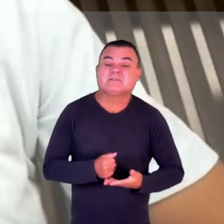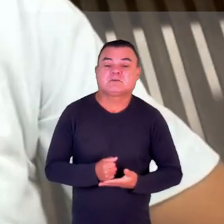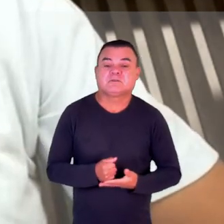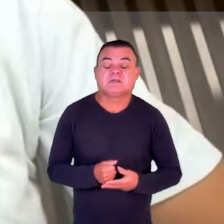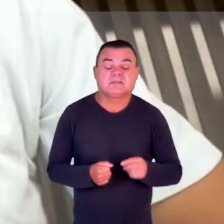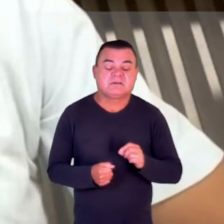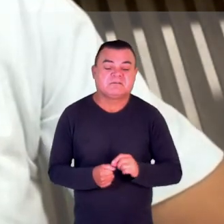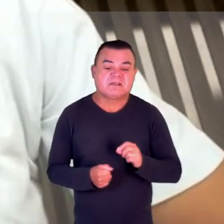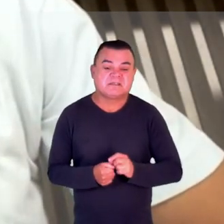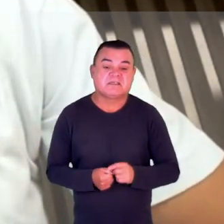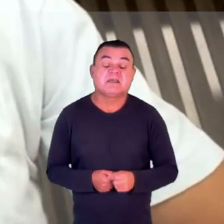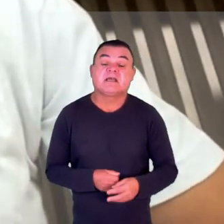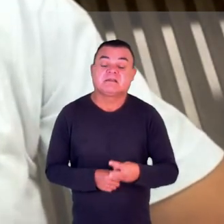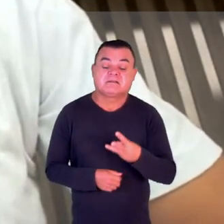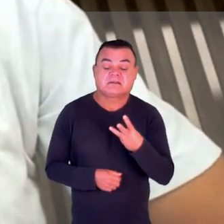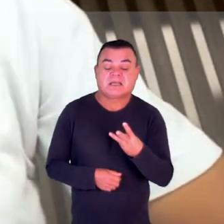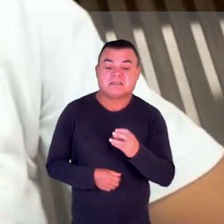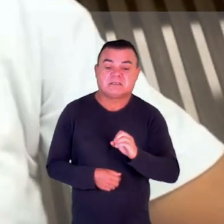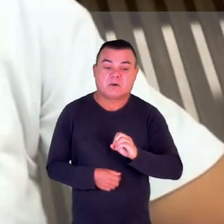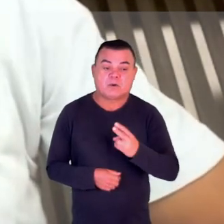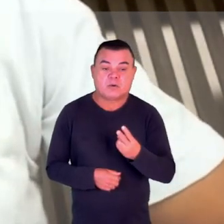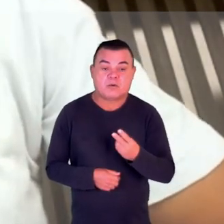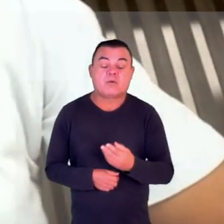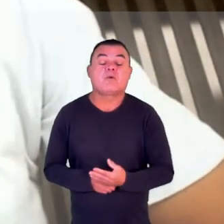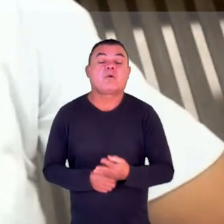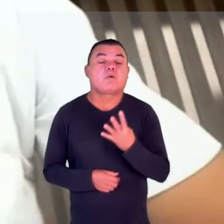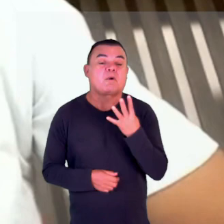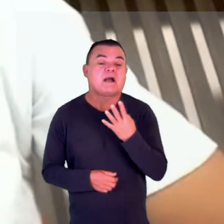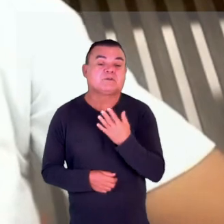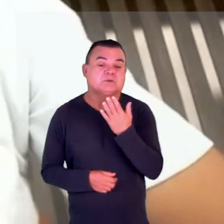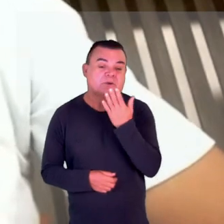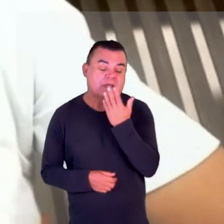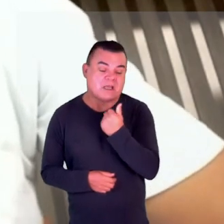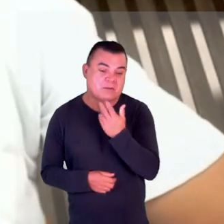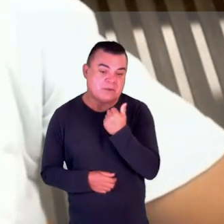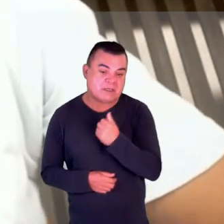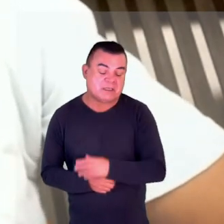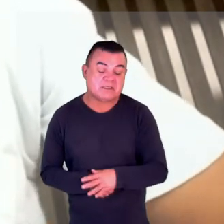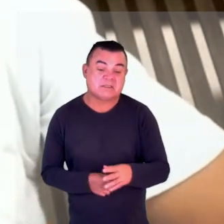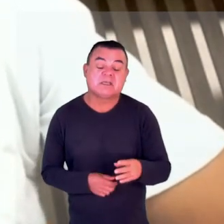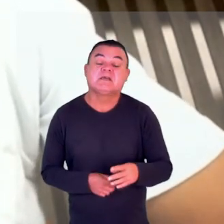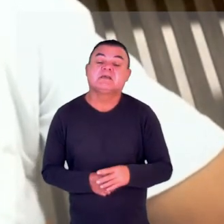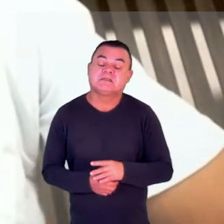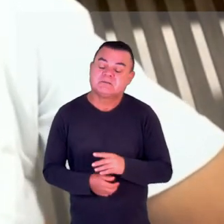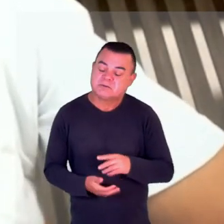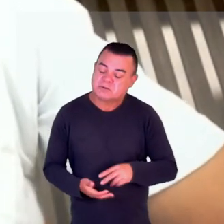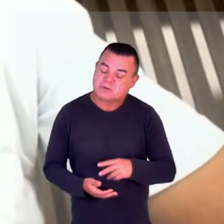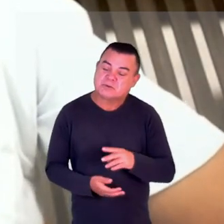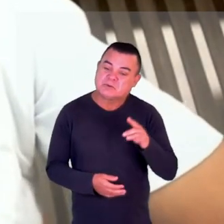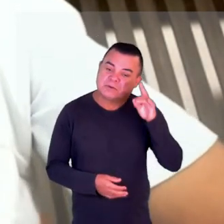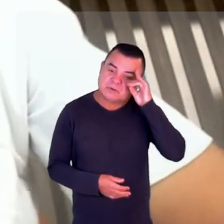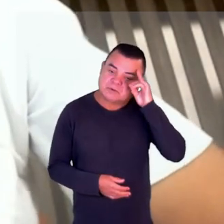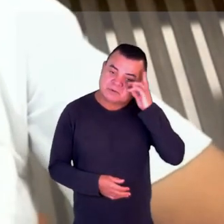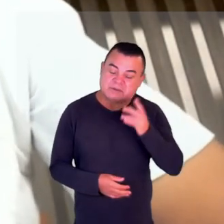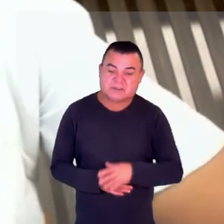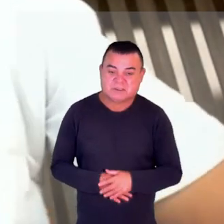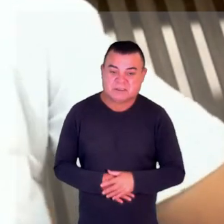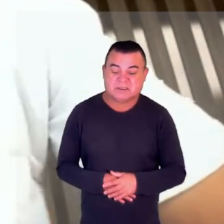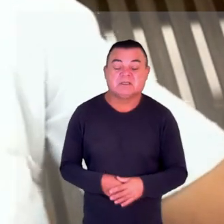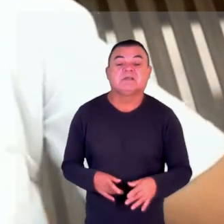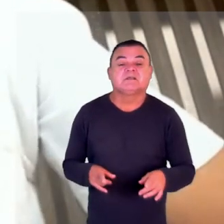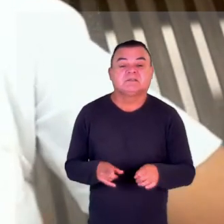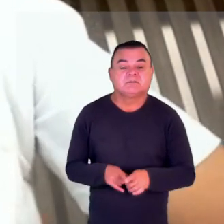três quatro refeições diárias e e fazê-la com dignidade e fazê-la com respeito à suas questões de saúde e